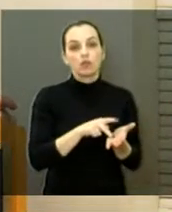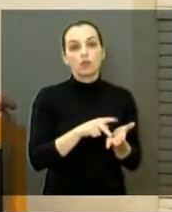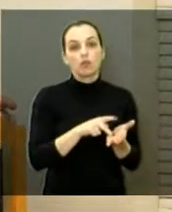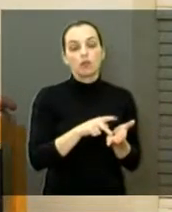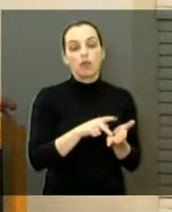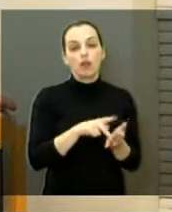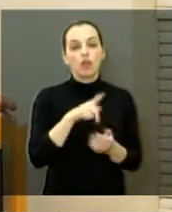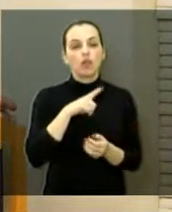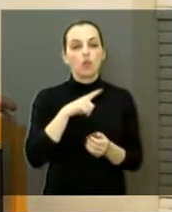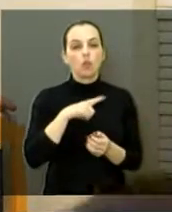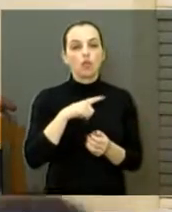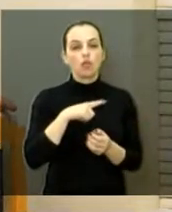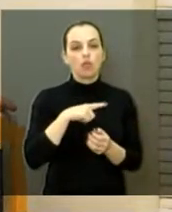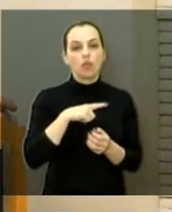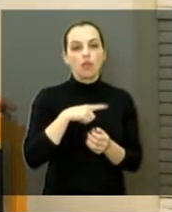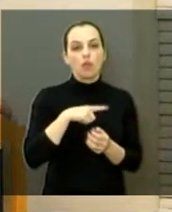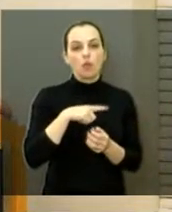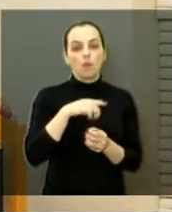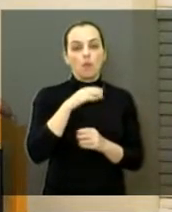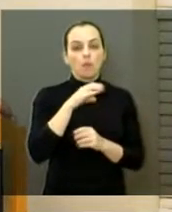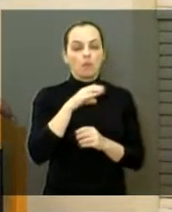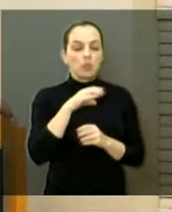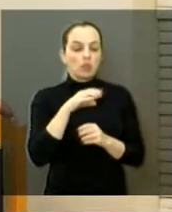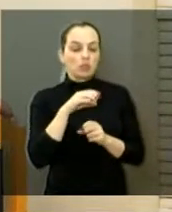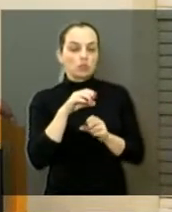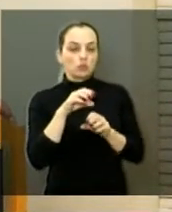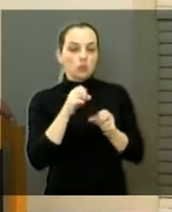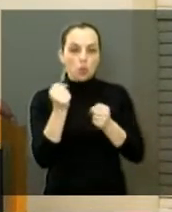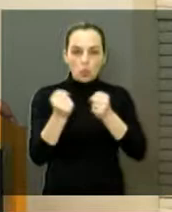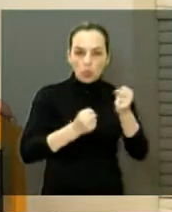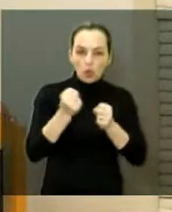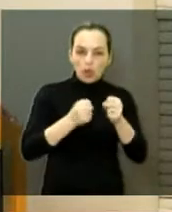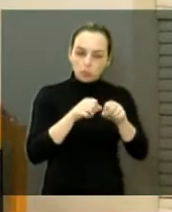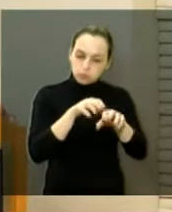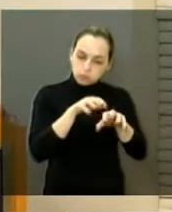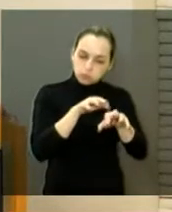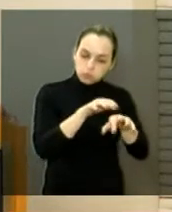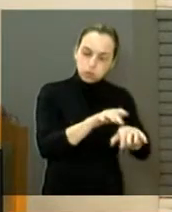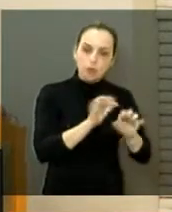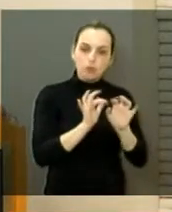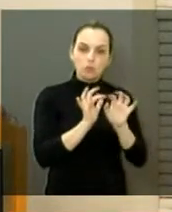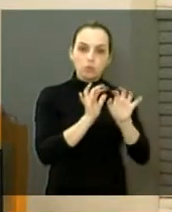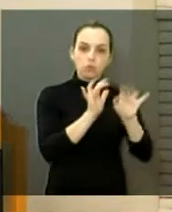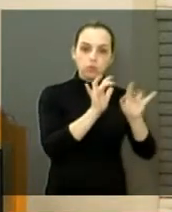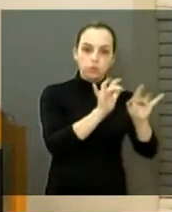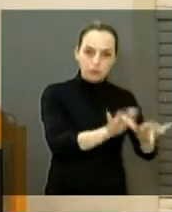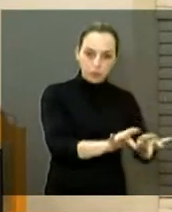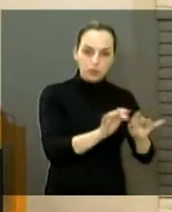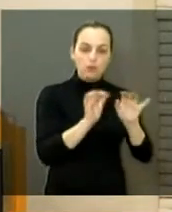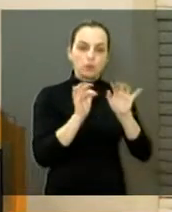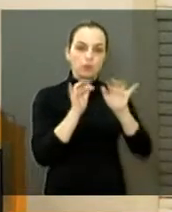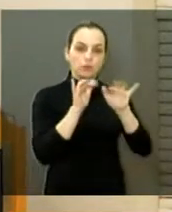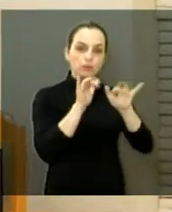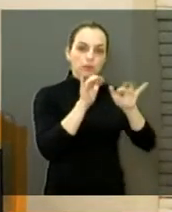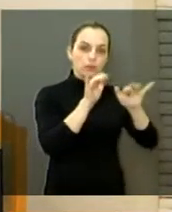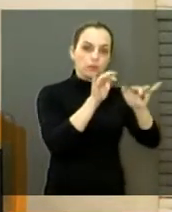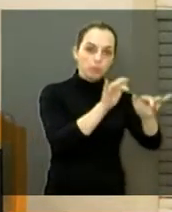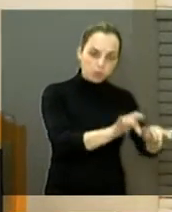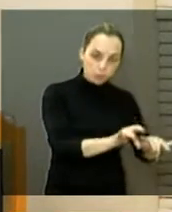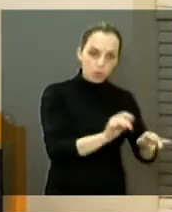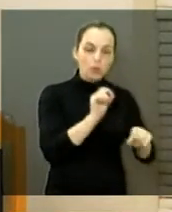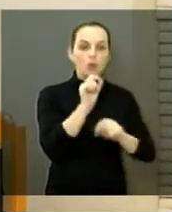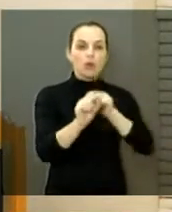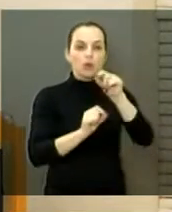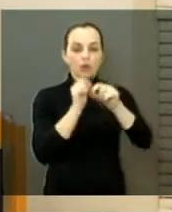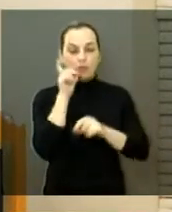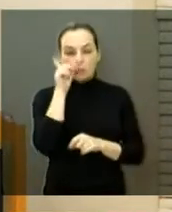carretinha também nos carros. Então ele leva de meio metro cúbico hoje, amanhã ele leva de novo com outra pessoa, com outro endereço de água. Então essa